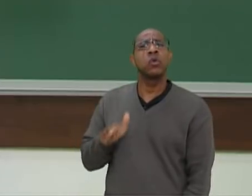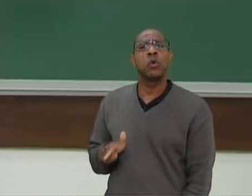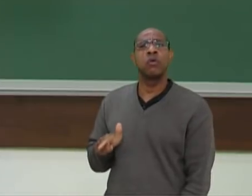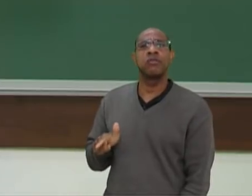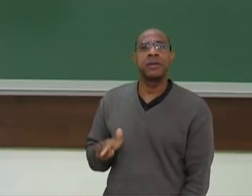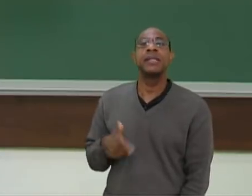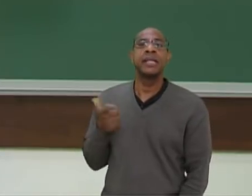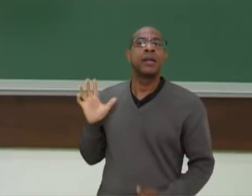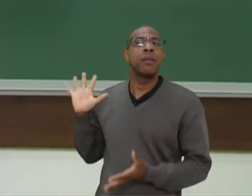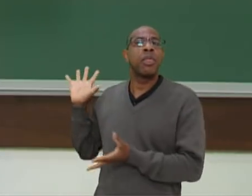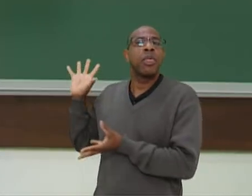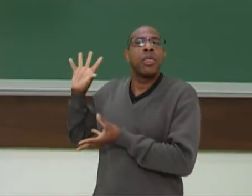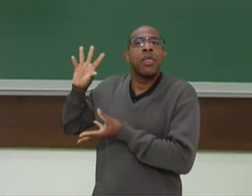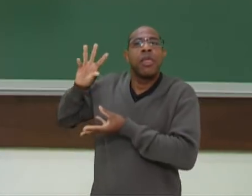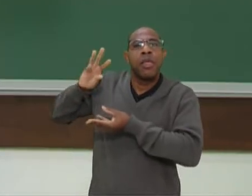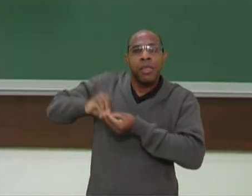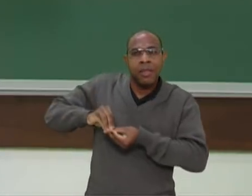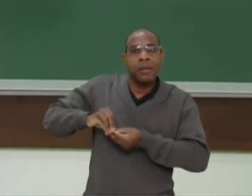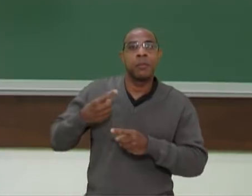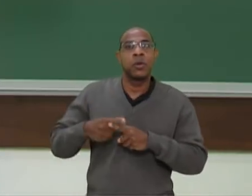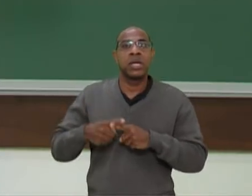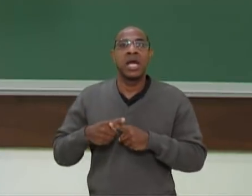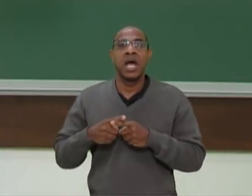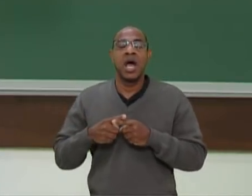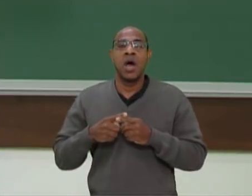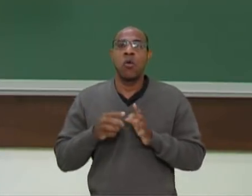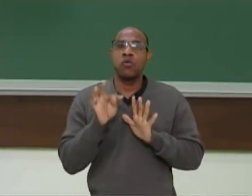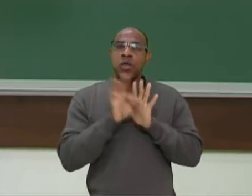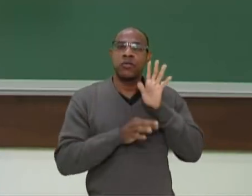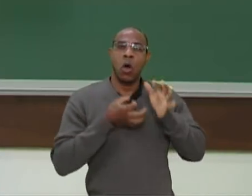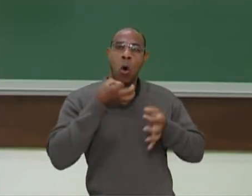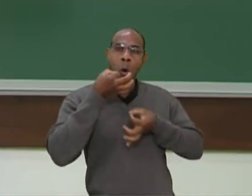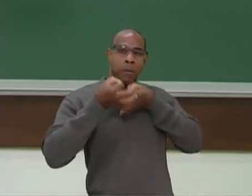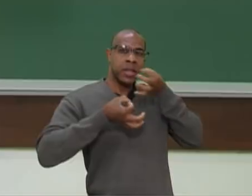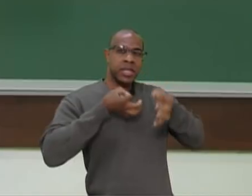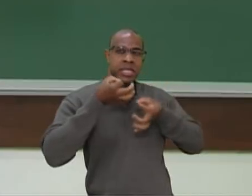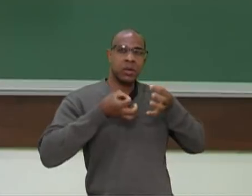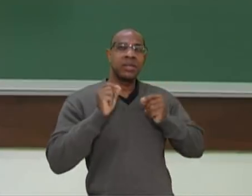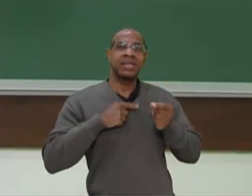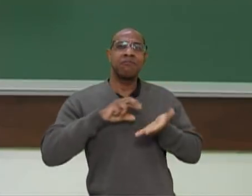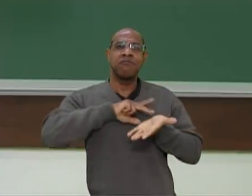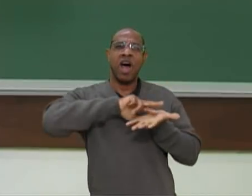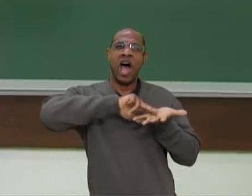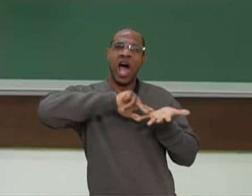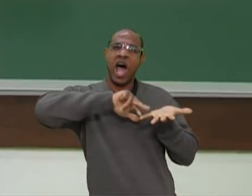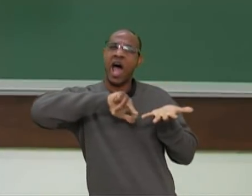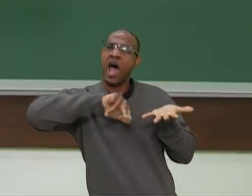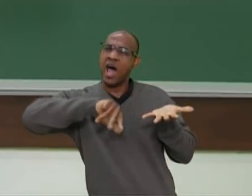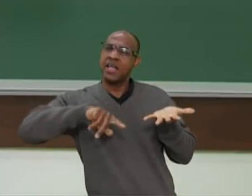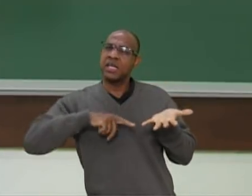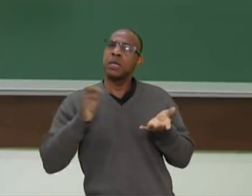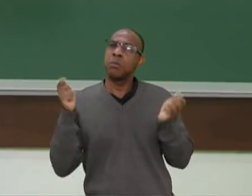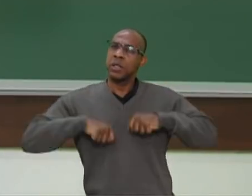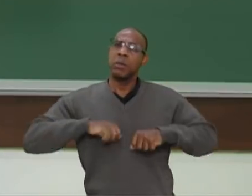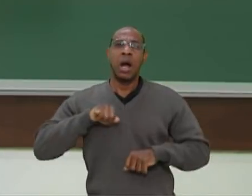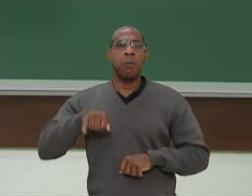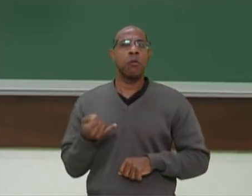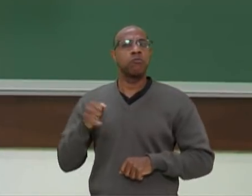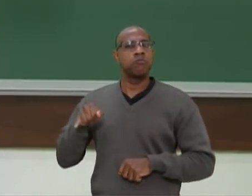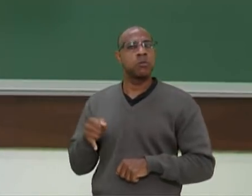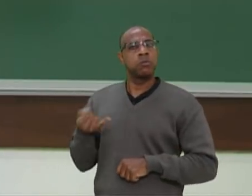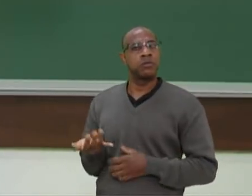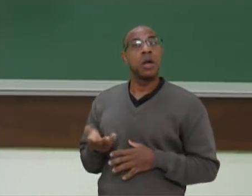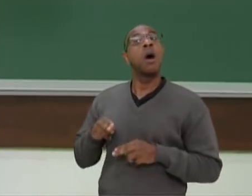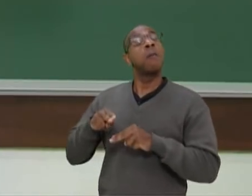vamos retomar, porque o artigo de opinião, ele tem muitos elementos que a gente pode aproveitar. E